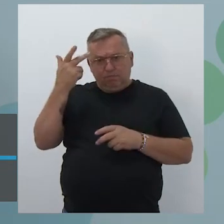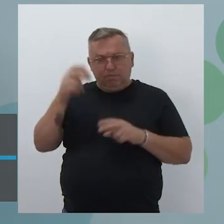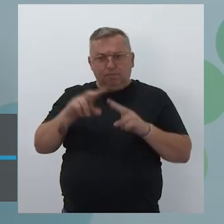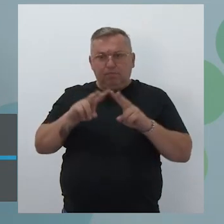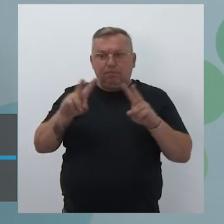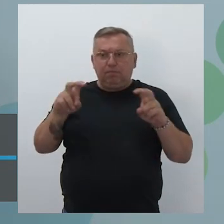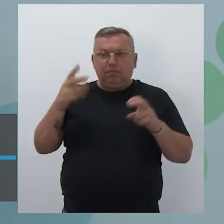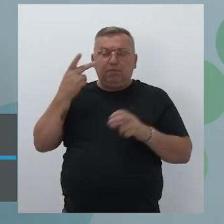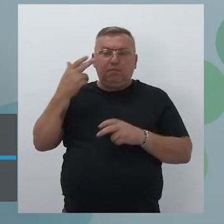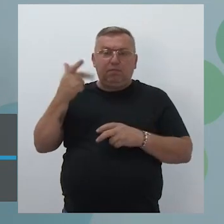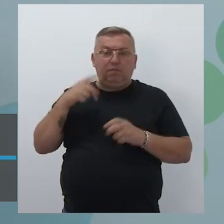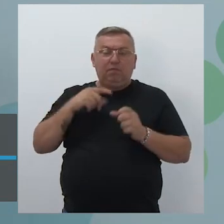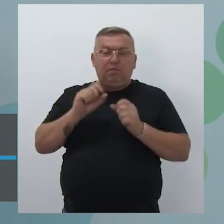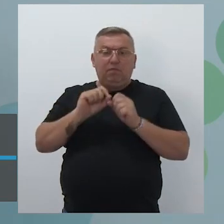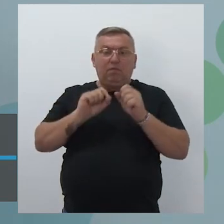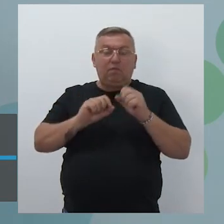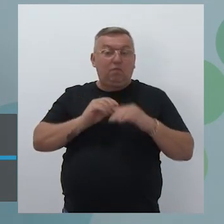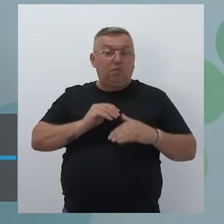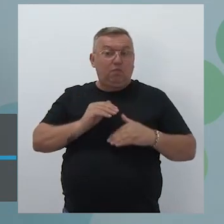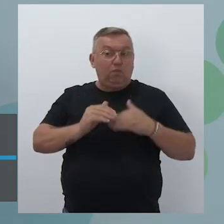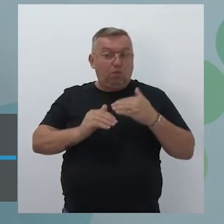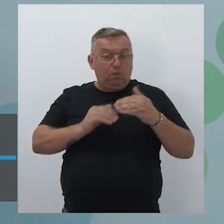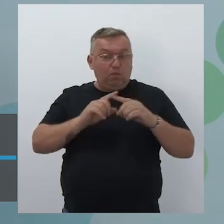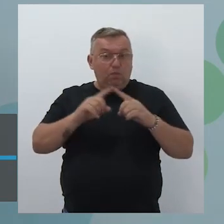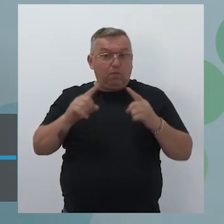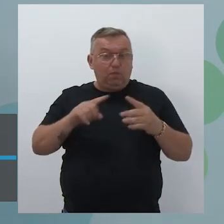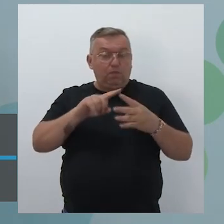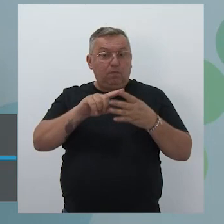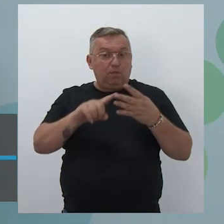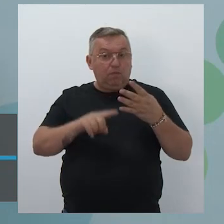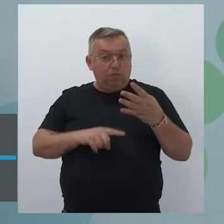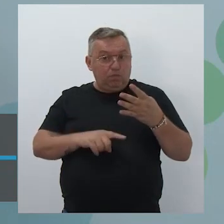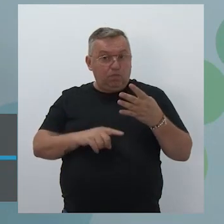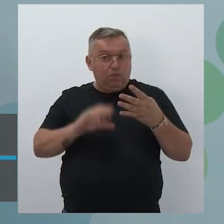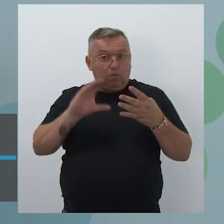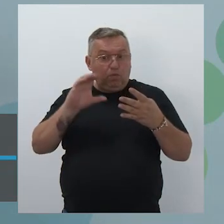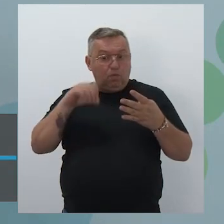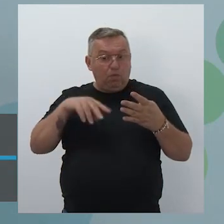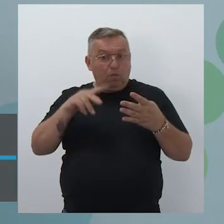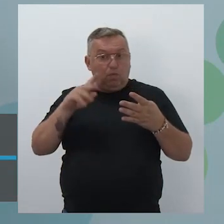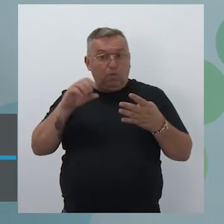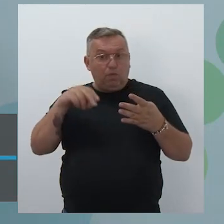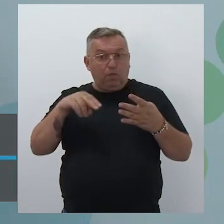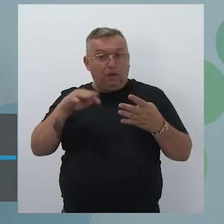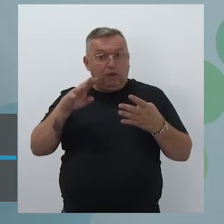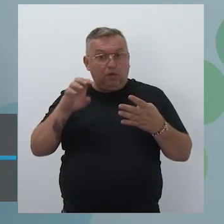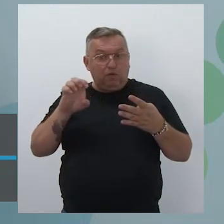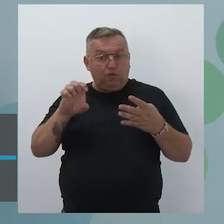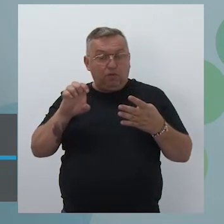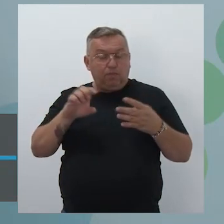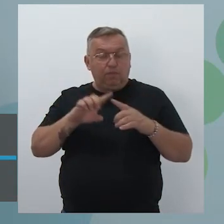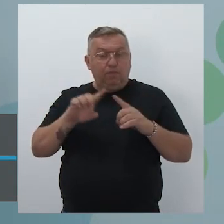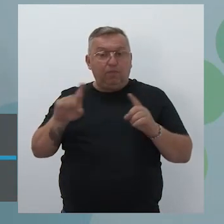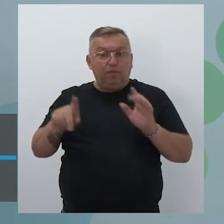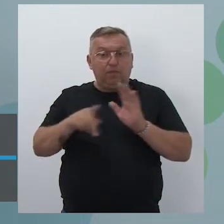um tema comum a ser desenvolvido pelos quatro componentes no currículo paulista. Isso já